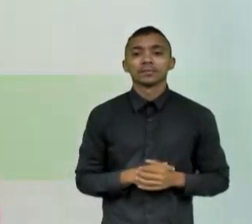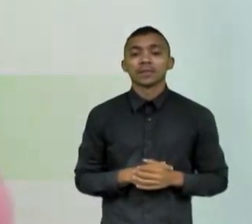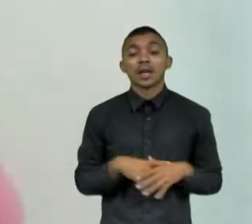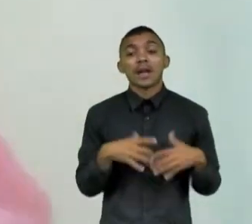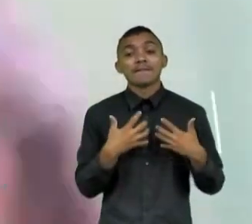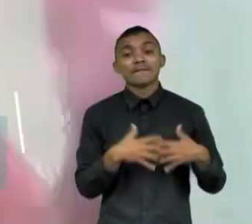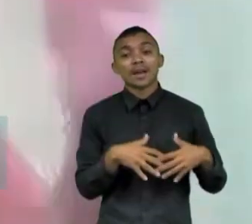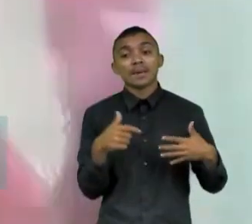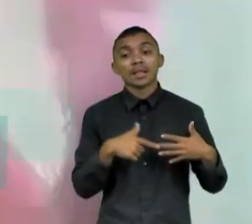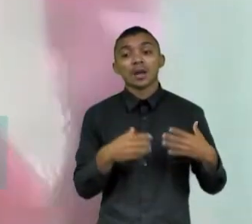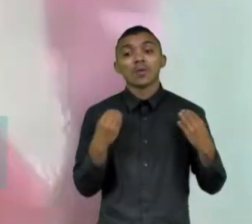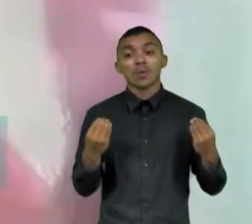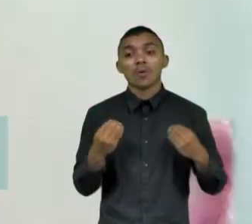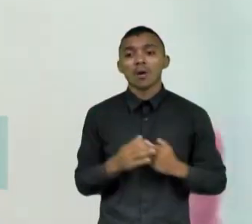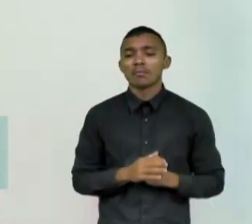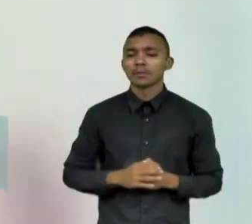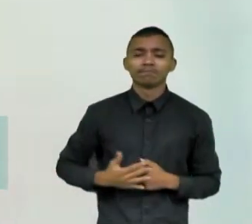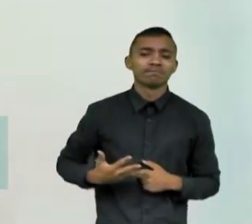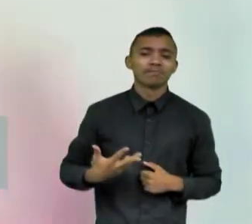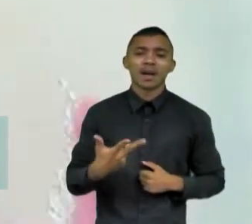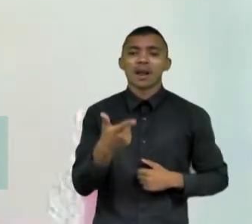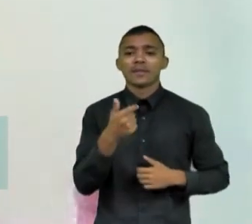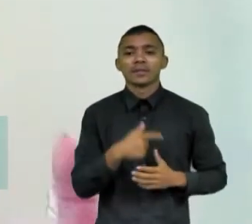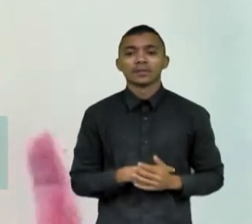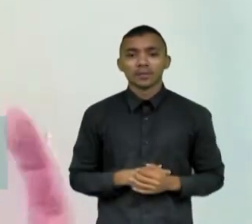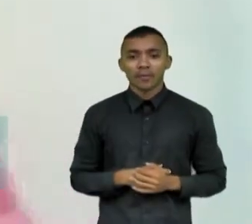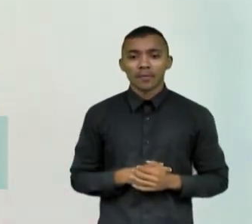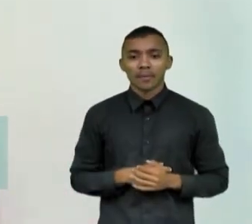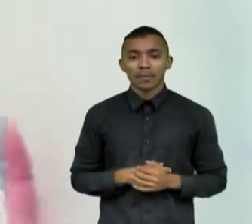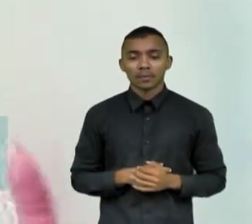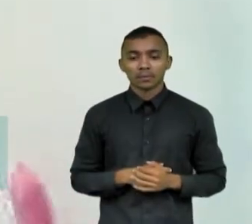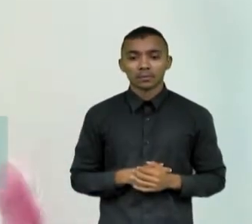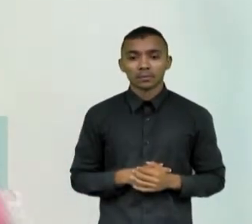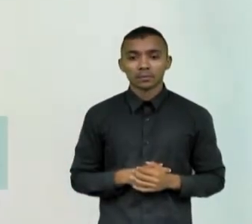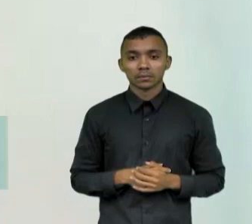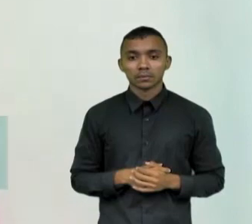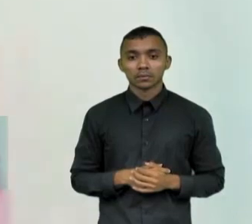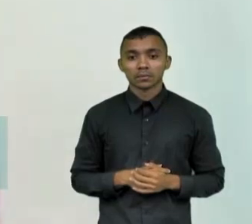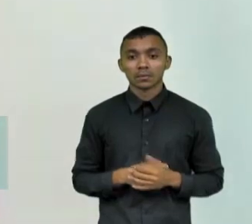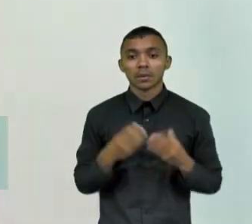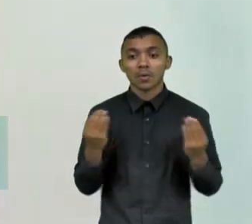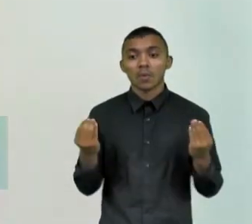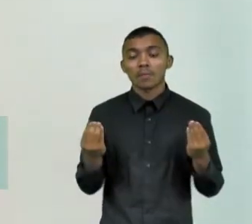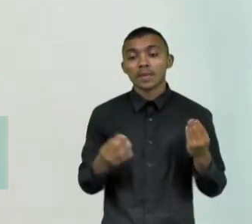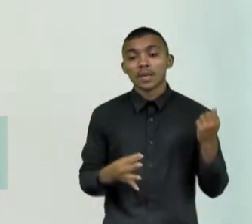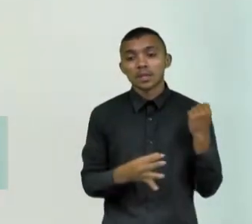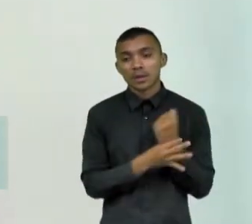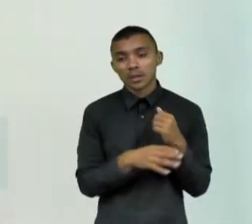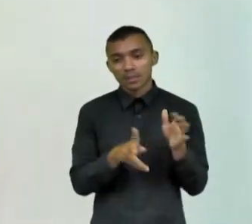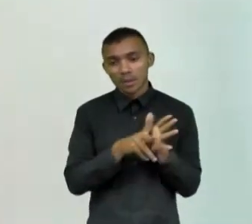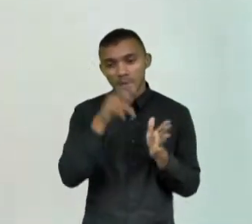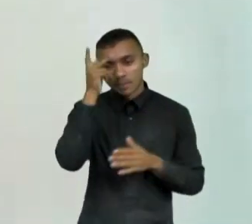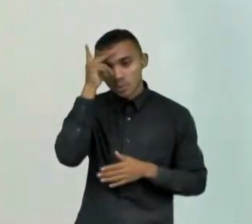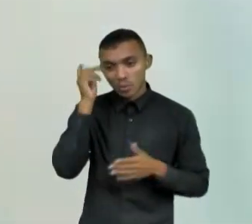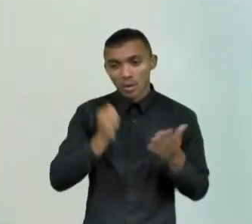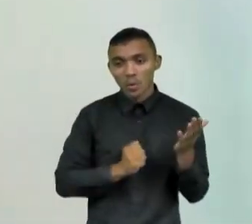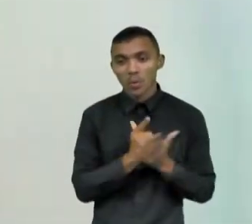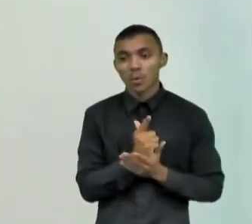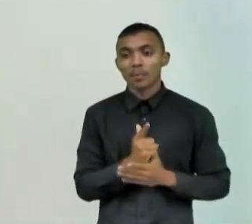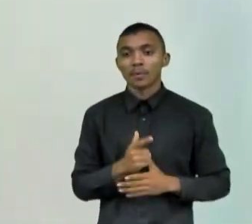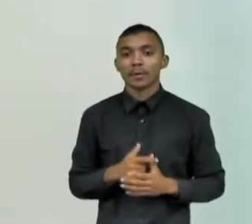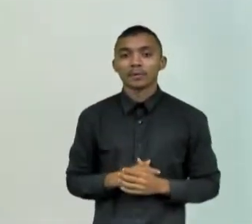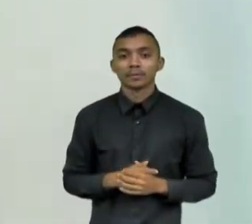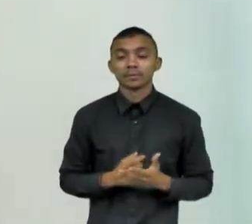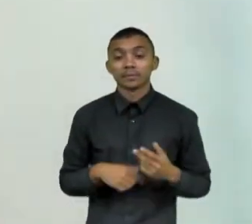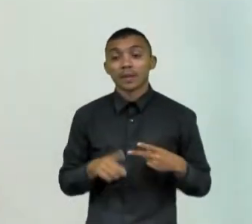assim, multidisciplinar, ela é de várias facetas. Uma delas, segurança ao consumidor,